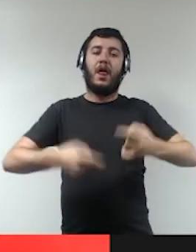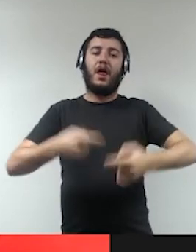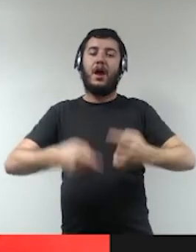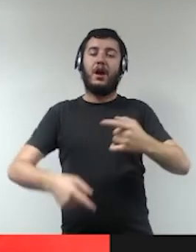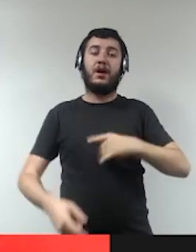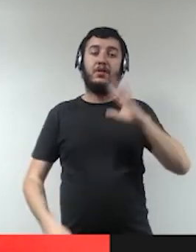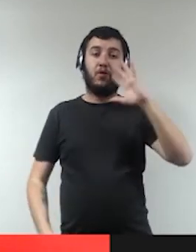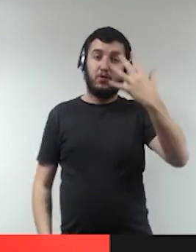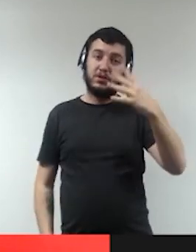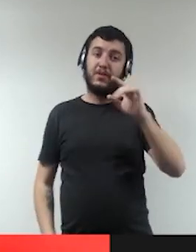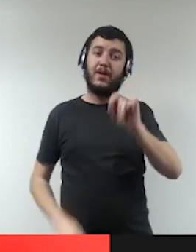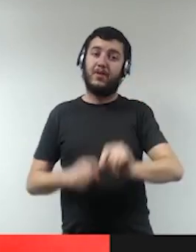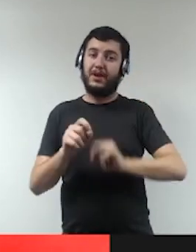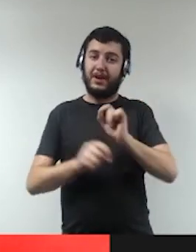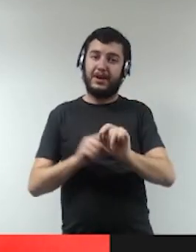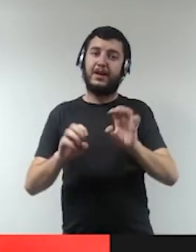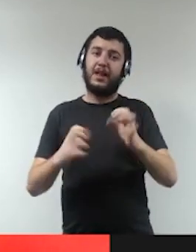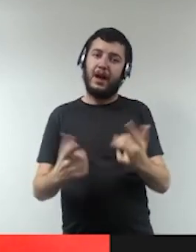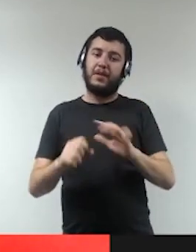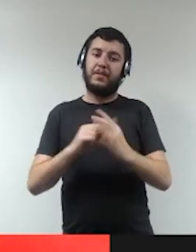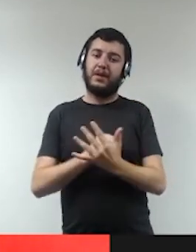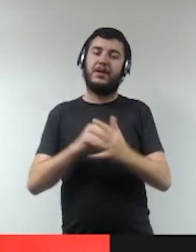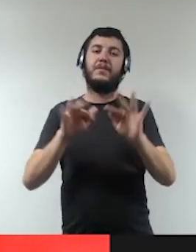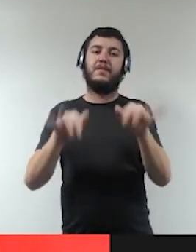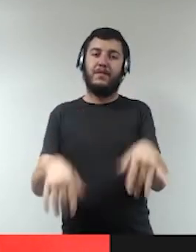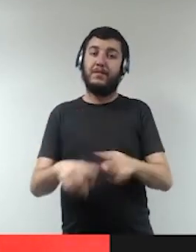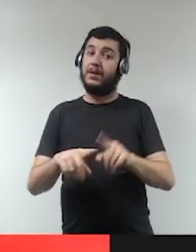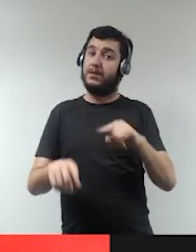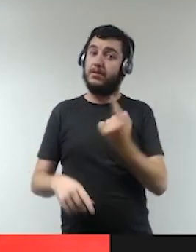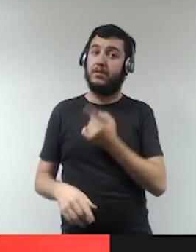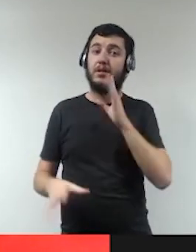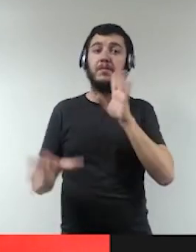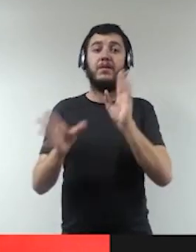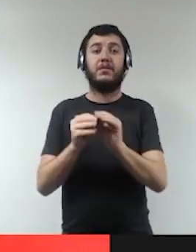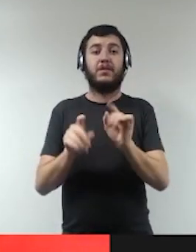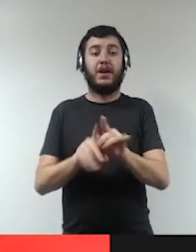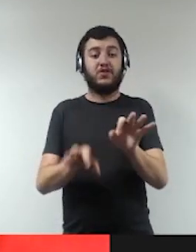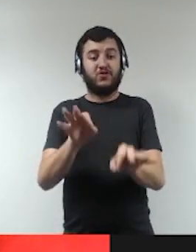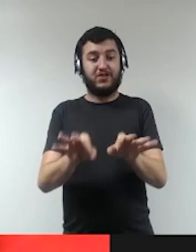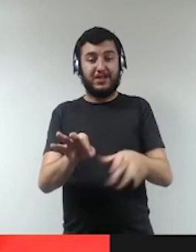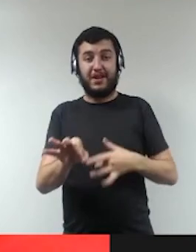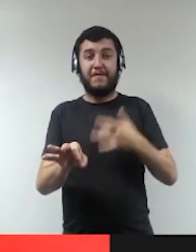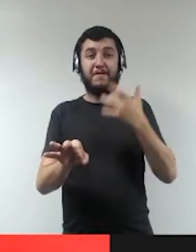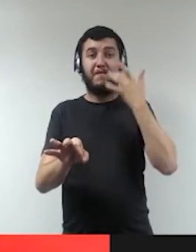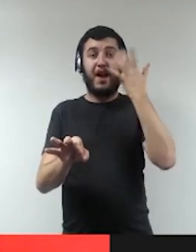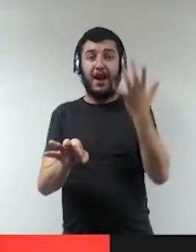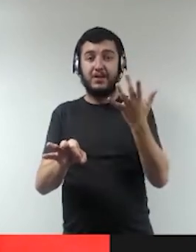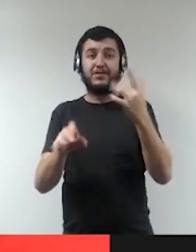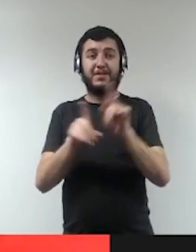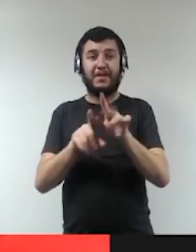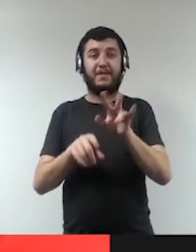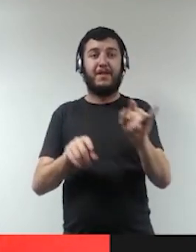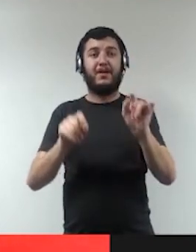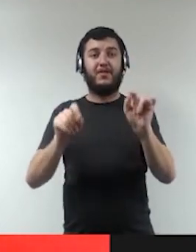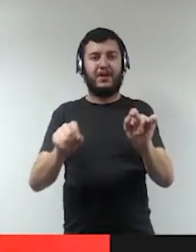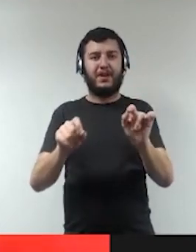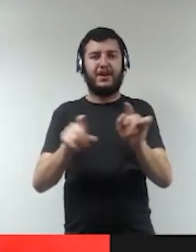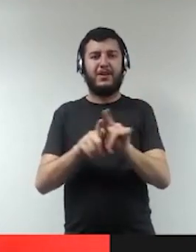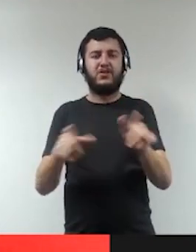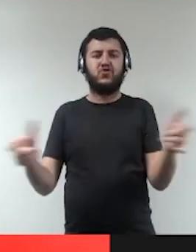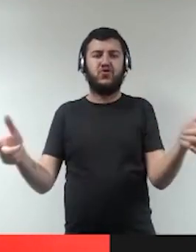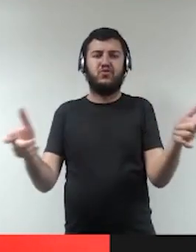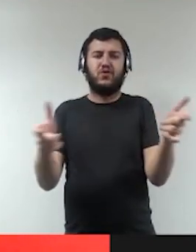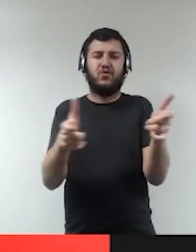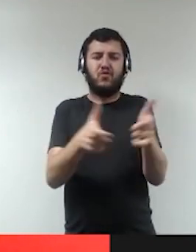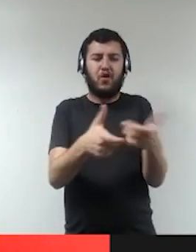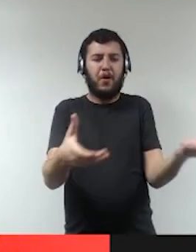consequência realmente da pandemia. Como seria mais fácil a nossa justiça, como diminuiria o acesso, os processos